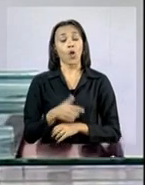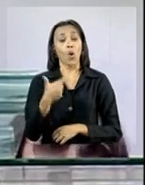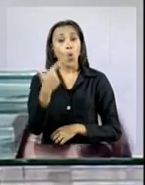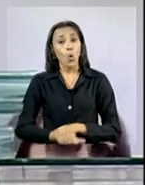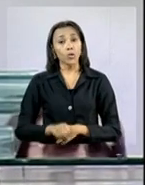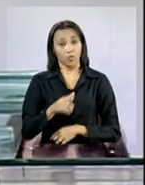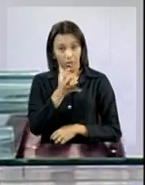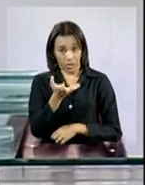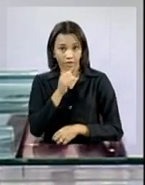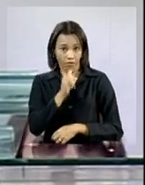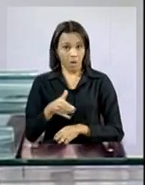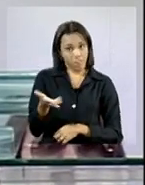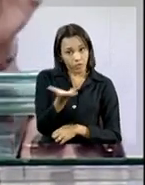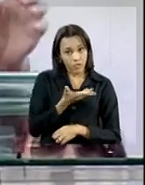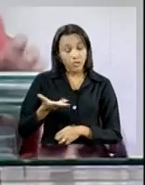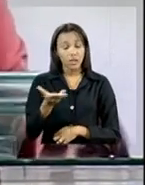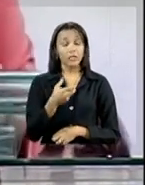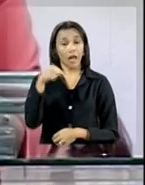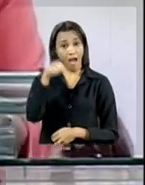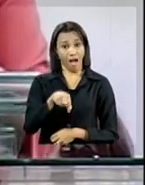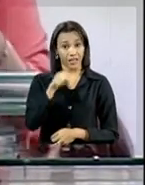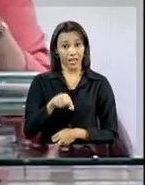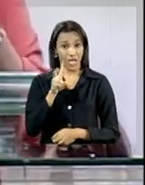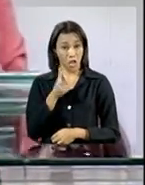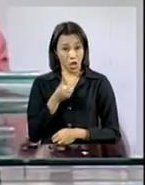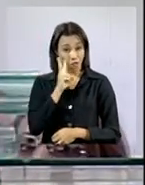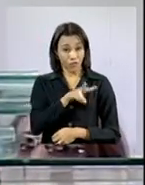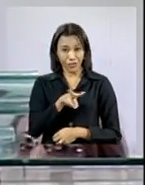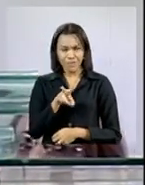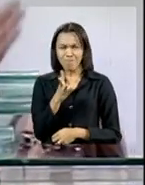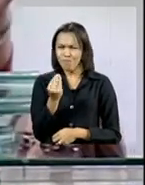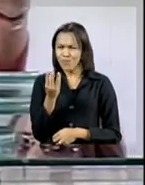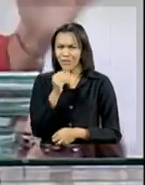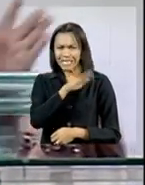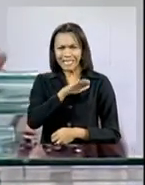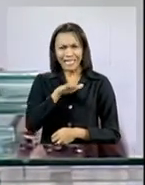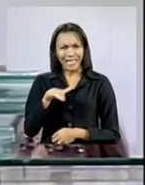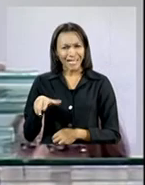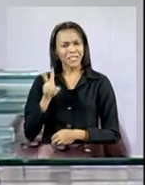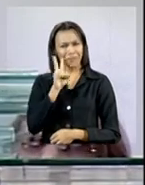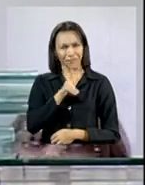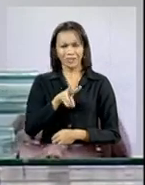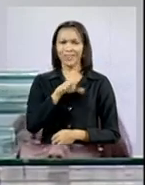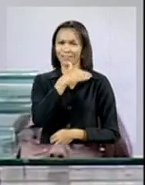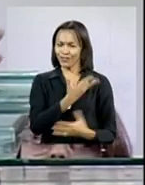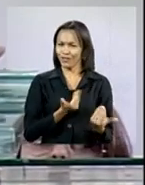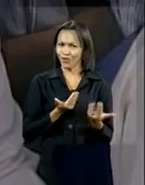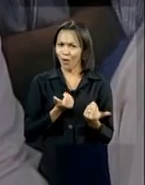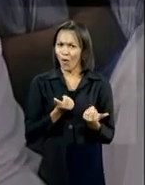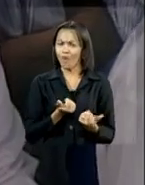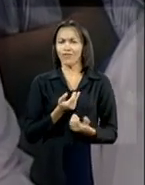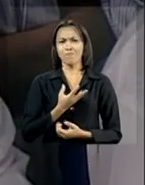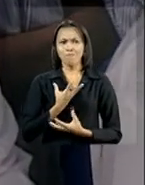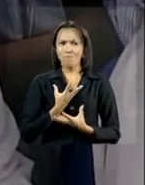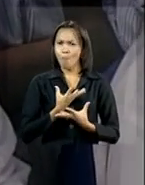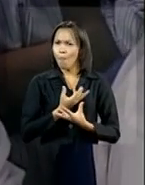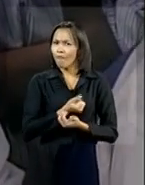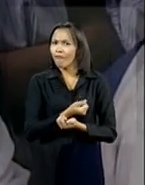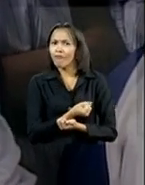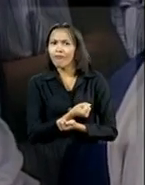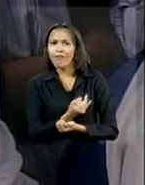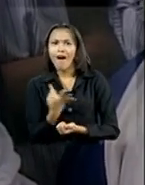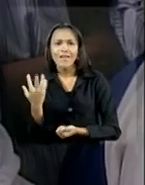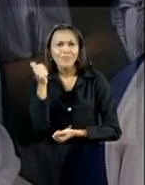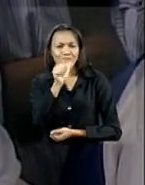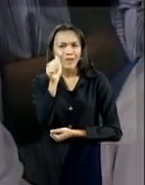coisa para vocês aqui eu vi muitas crianças vi muitos jovens vi muitas mulheres